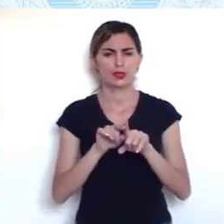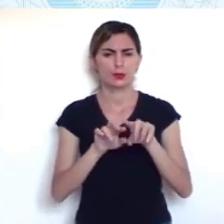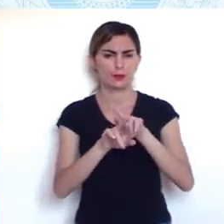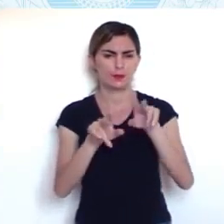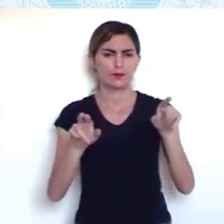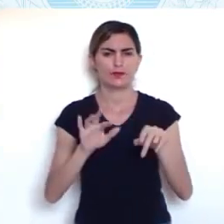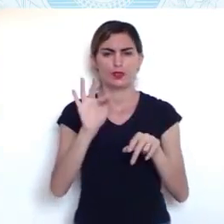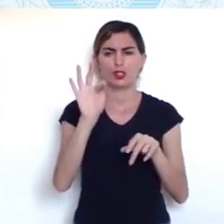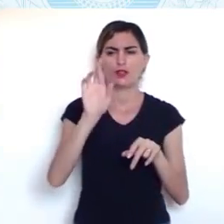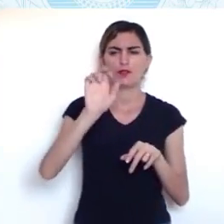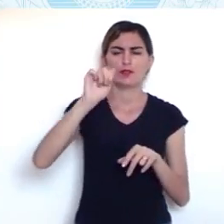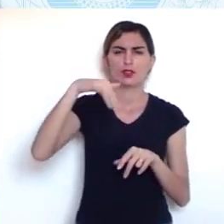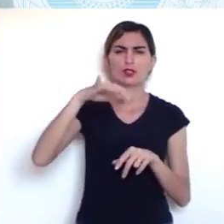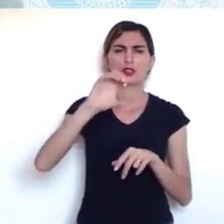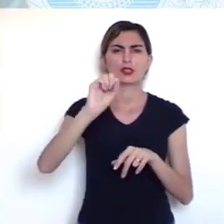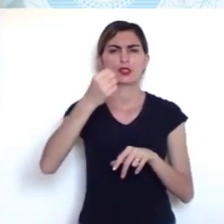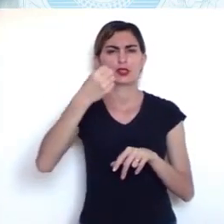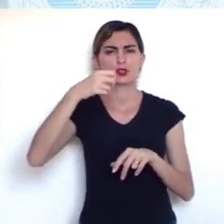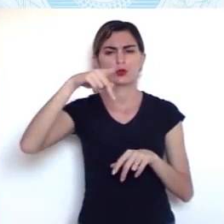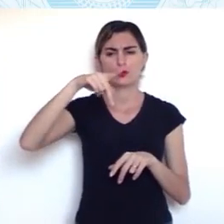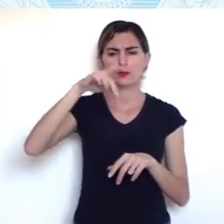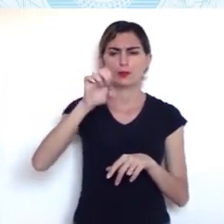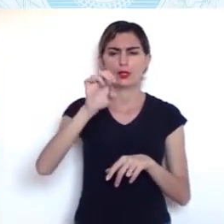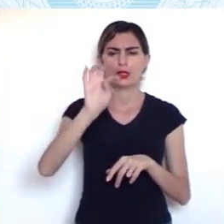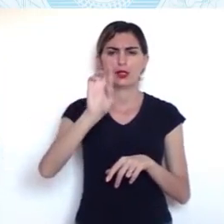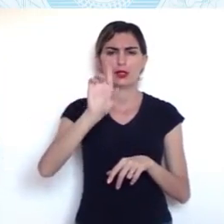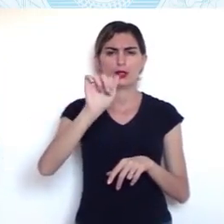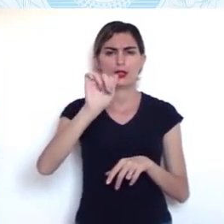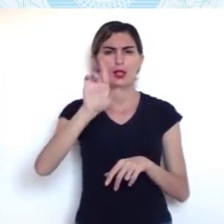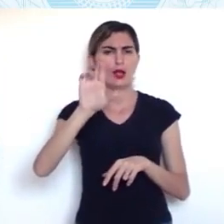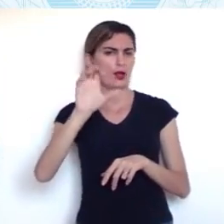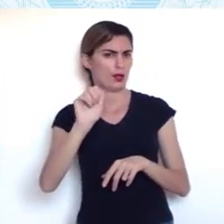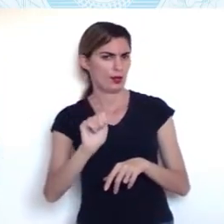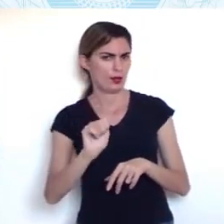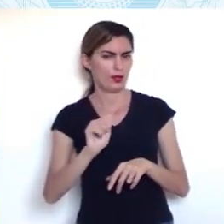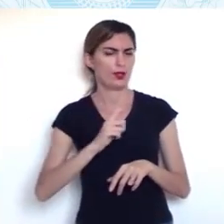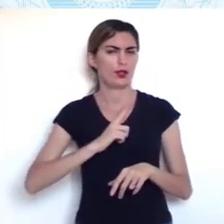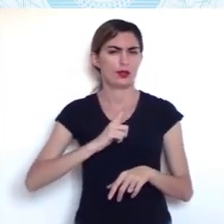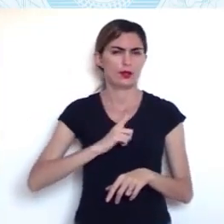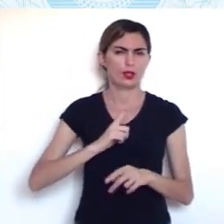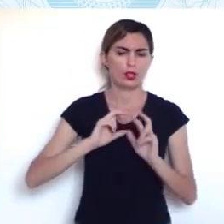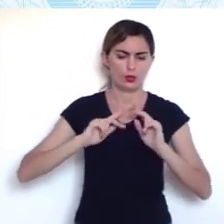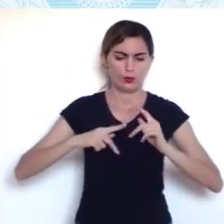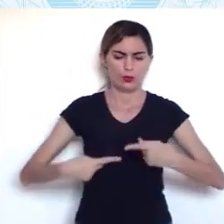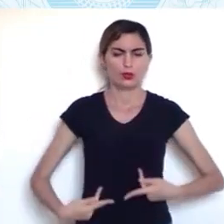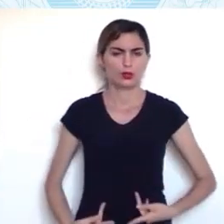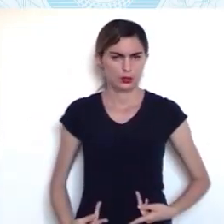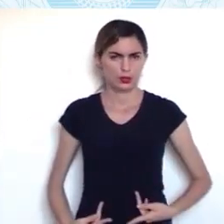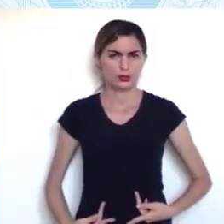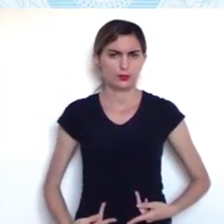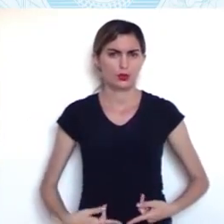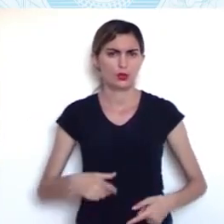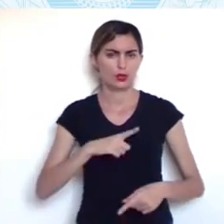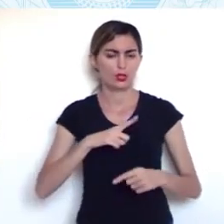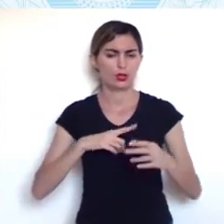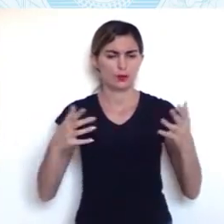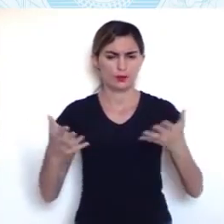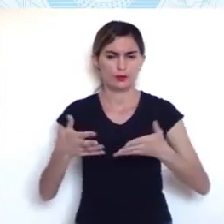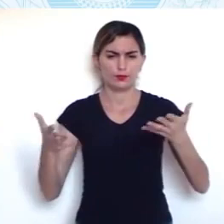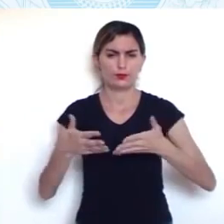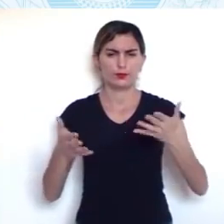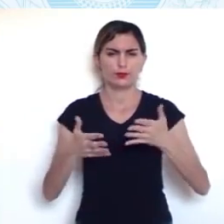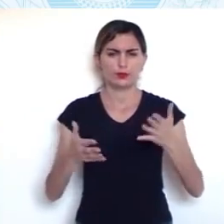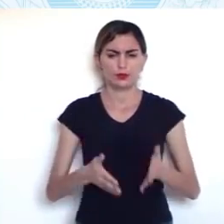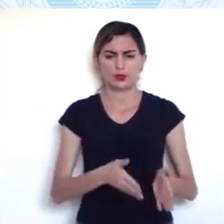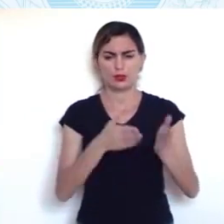o Francisco Petrarca, né? Aí vocês vão ter o Petrarca e o humanismo, né? E vamos